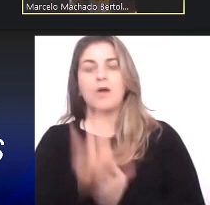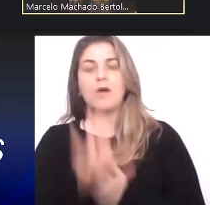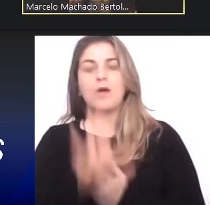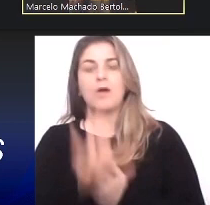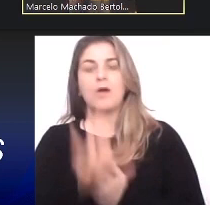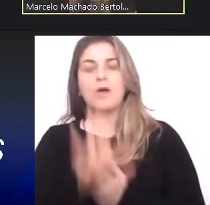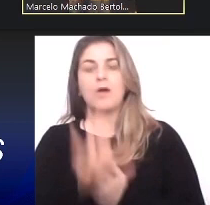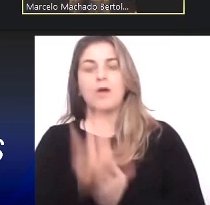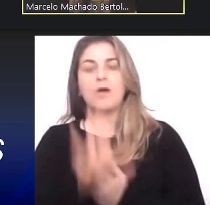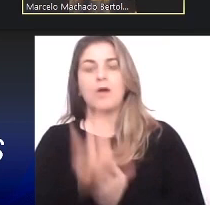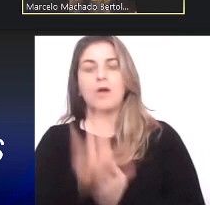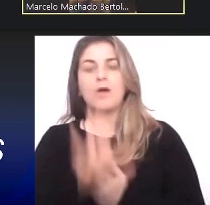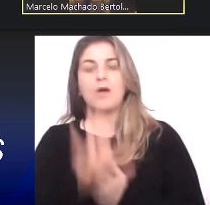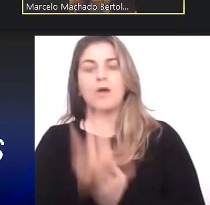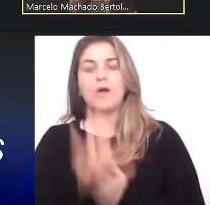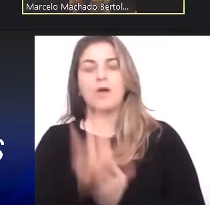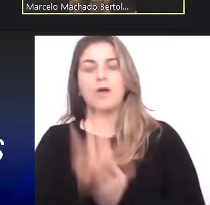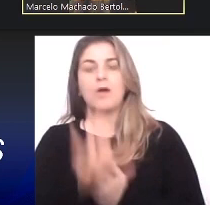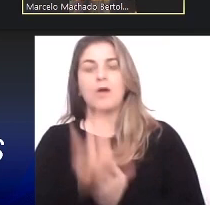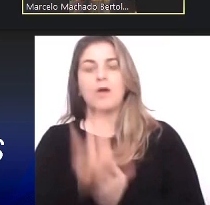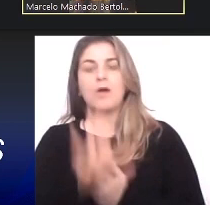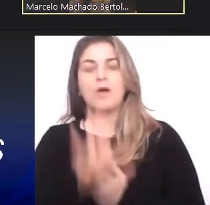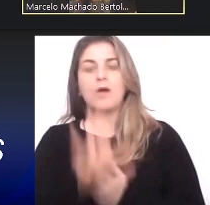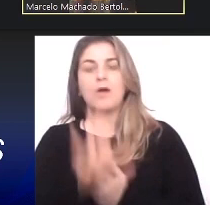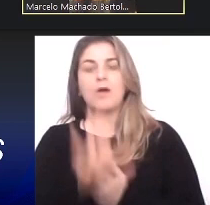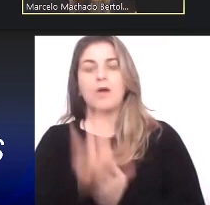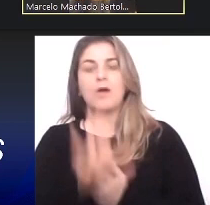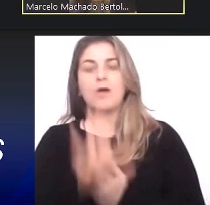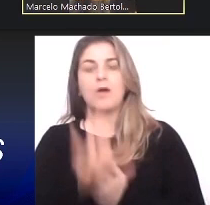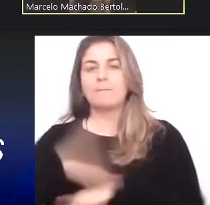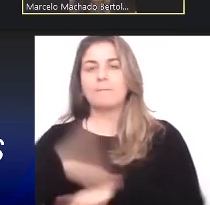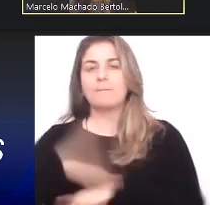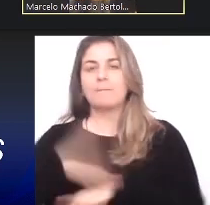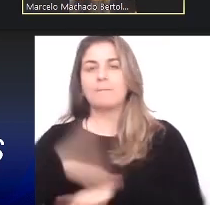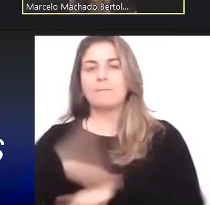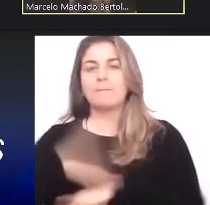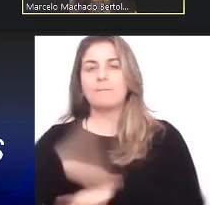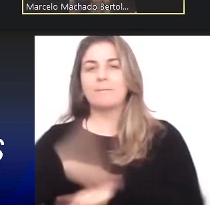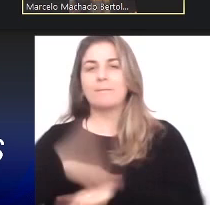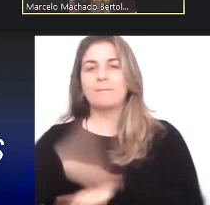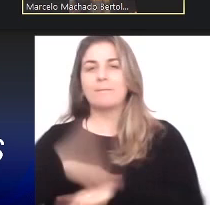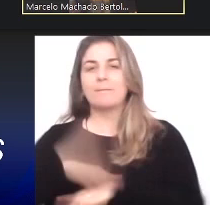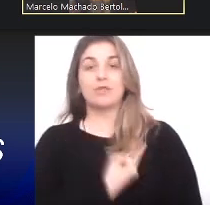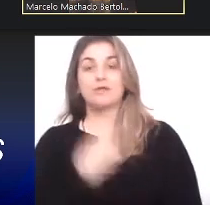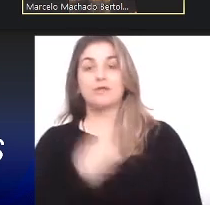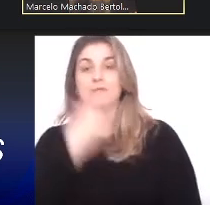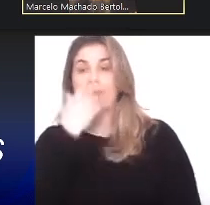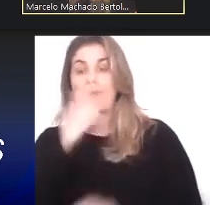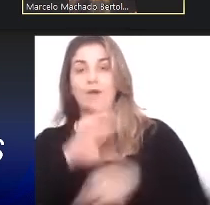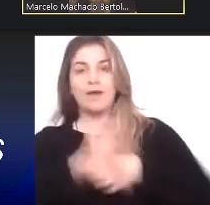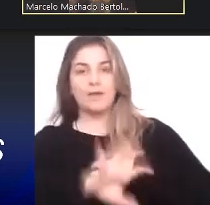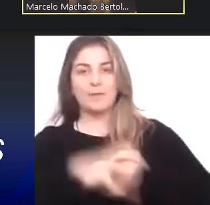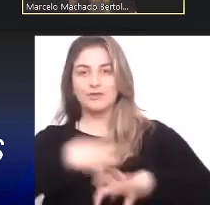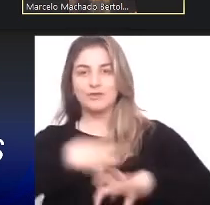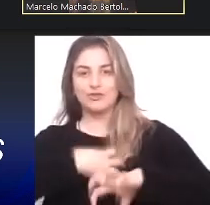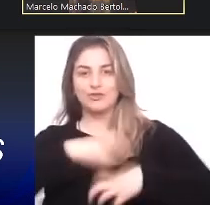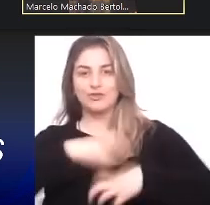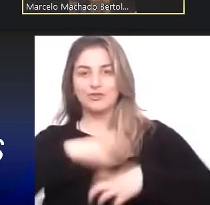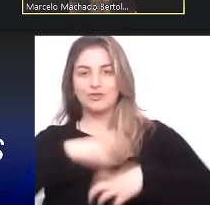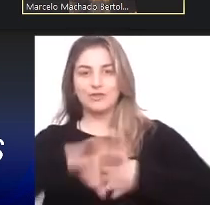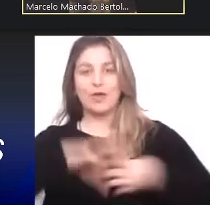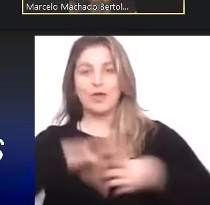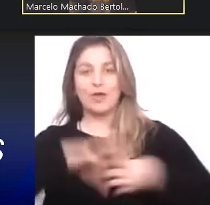virtual, à justiça virtual, mais importante é estarmos no lugar do outro. O mundo está tão